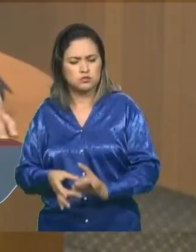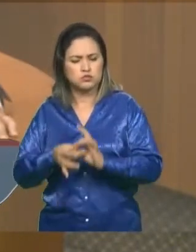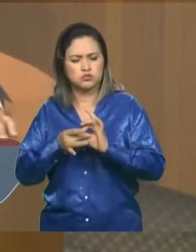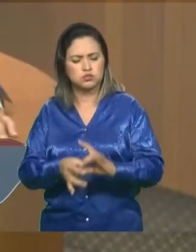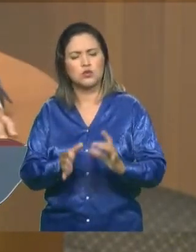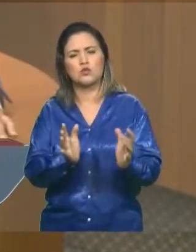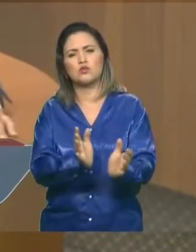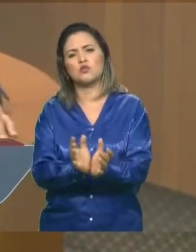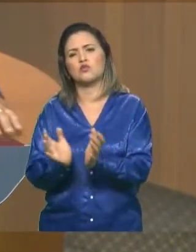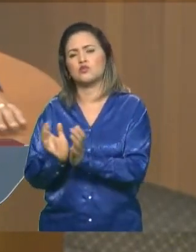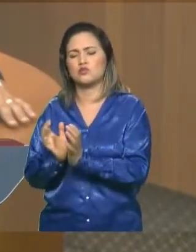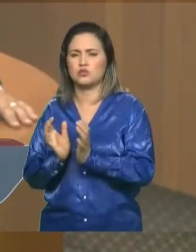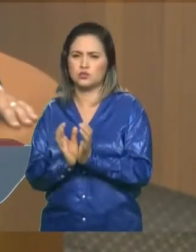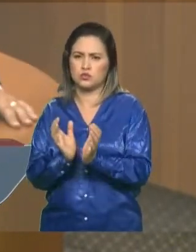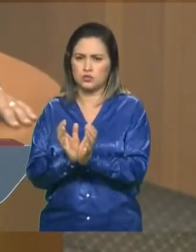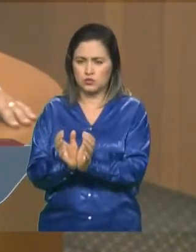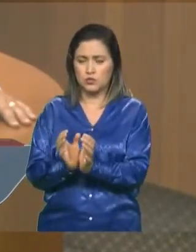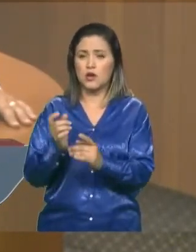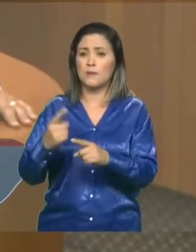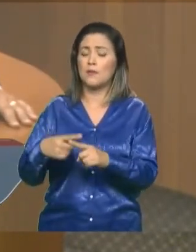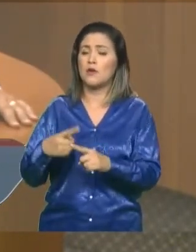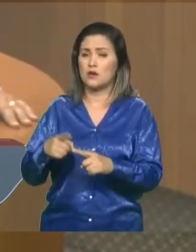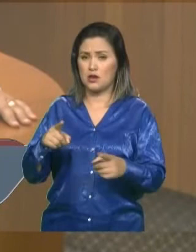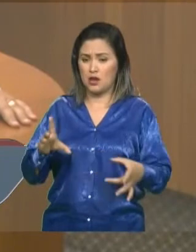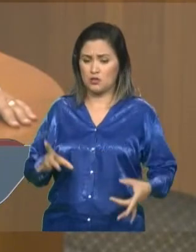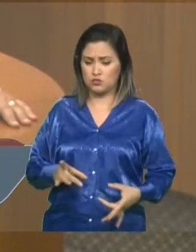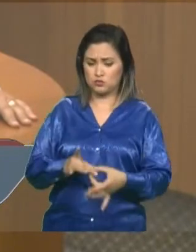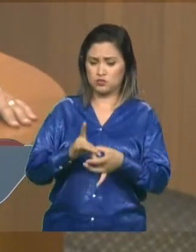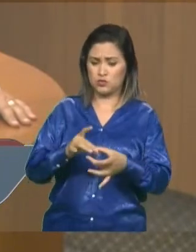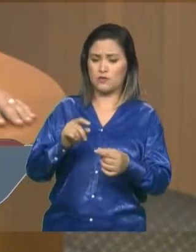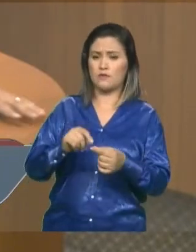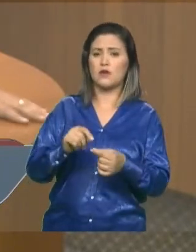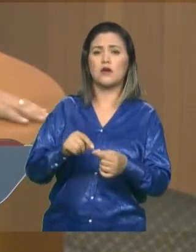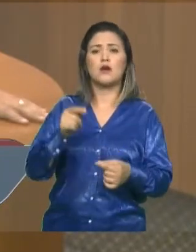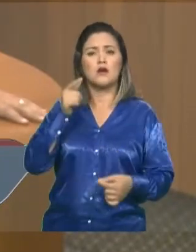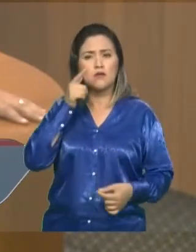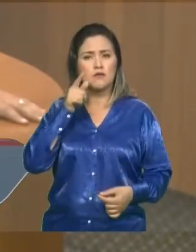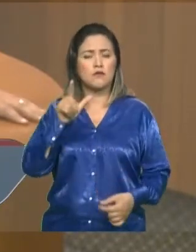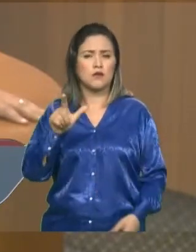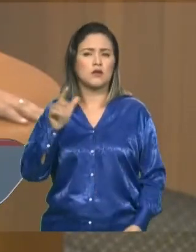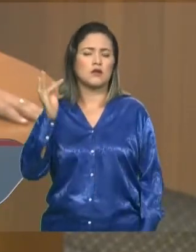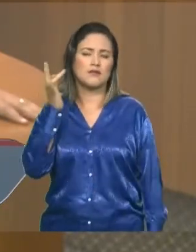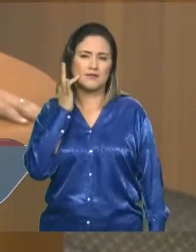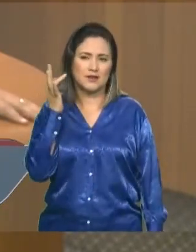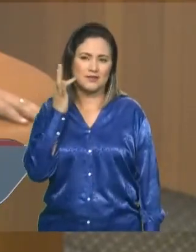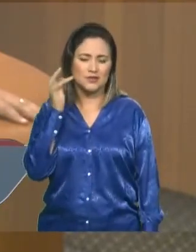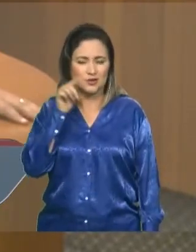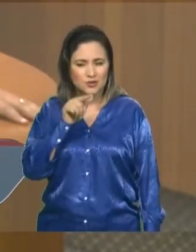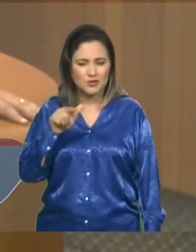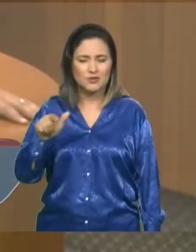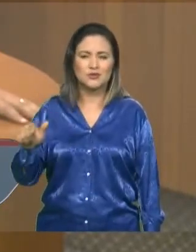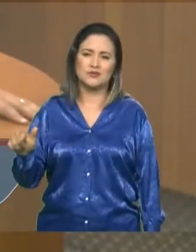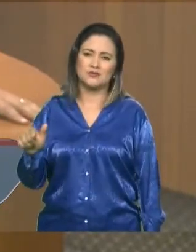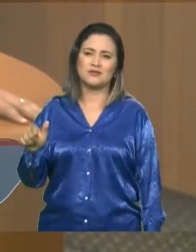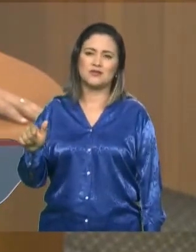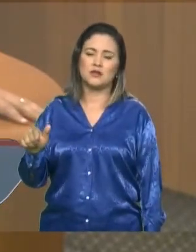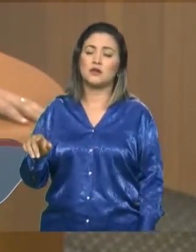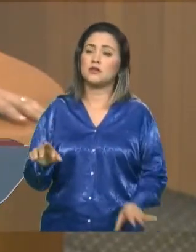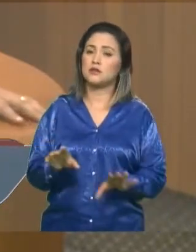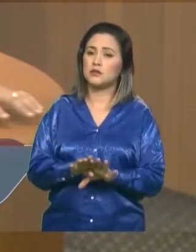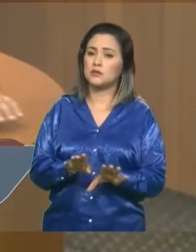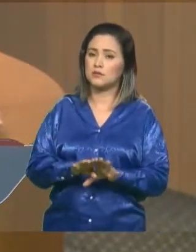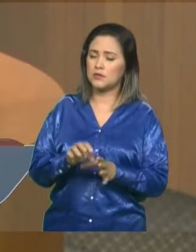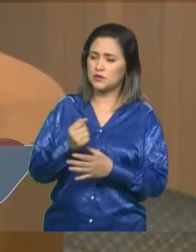que trouxe o governador Flávio Dino a continuar nesse trabalho, e é também esta unidade que lhe garante a